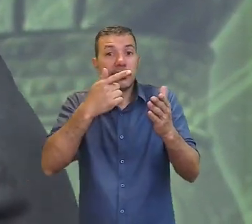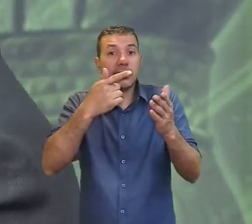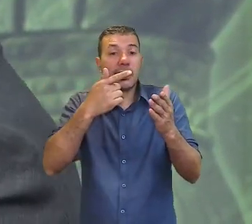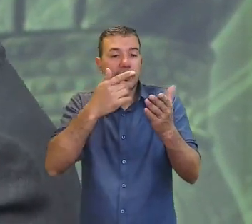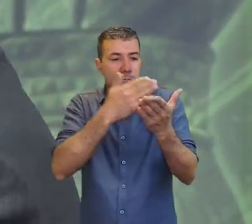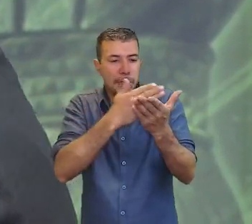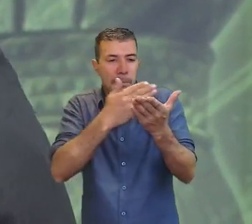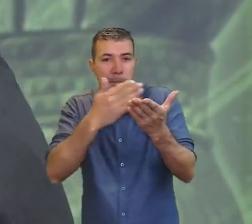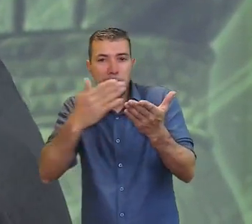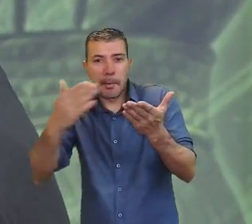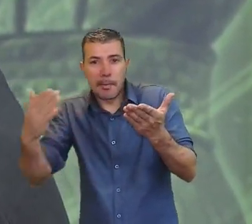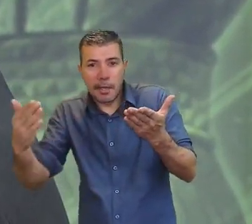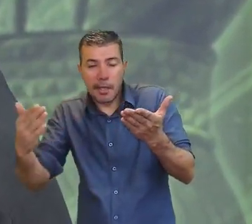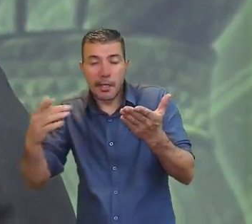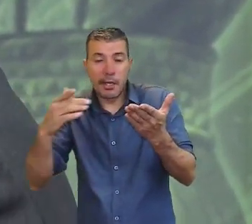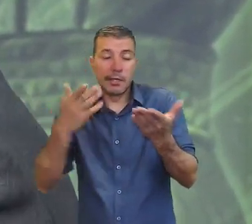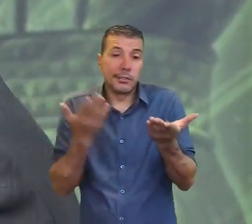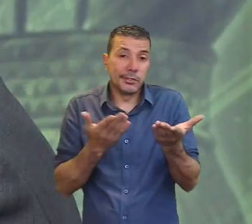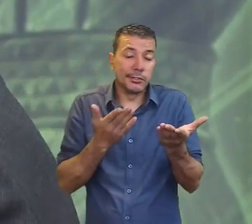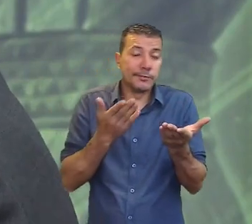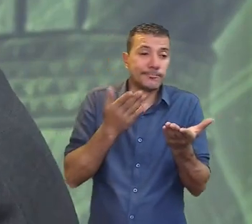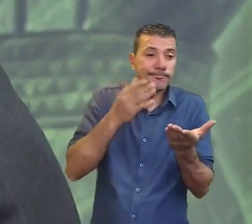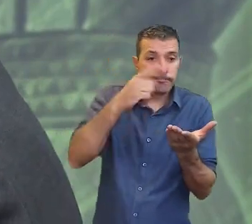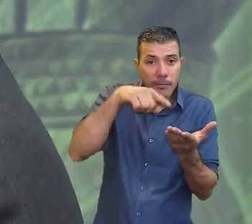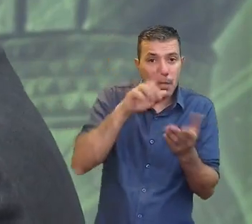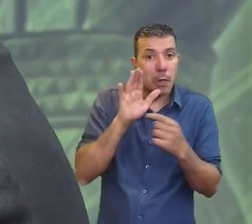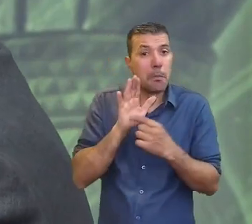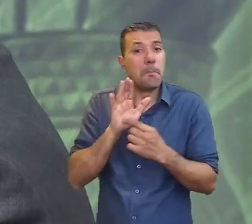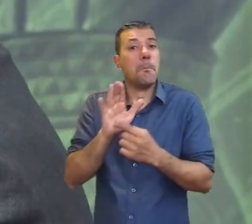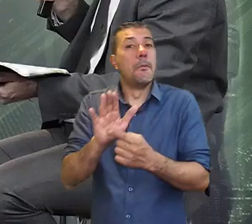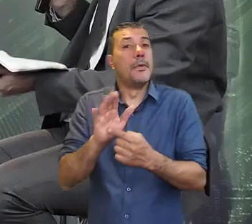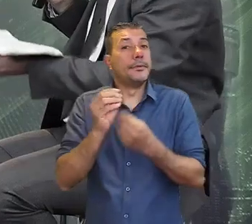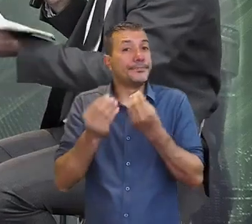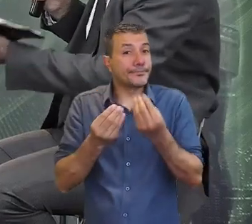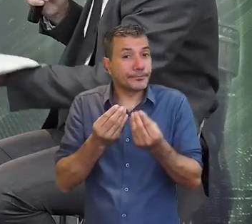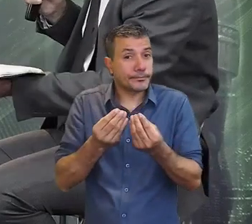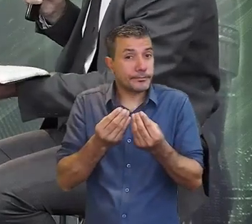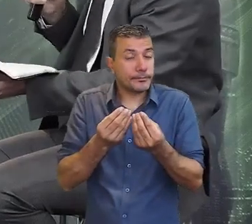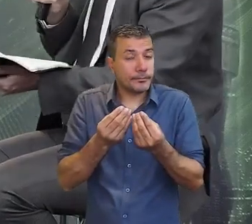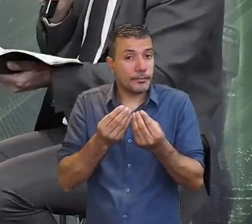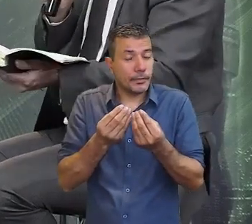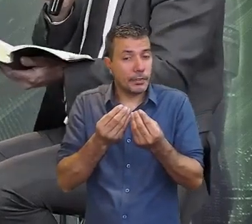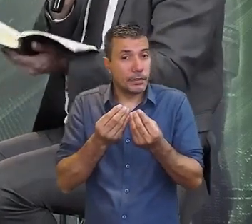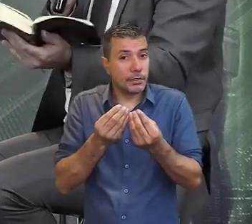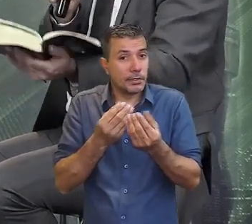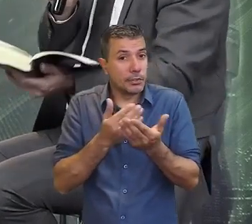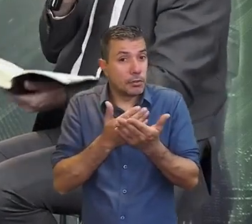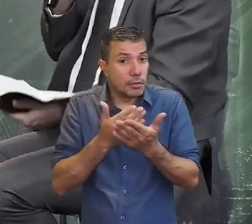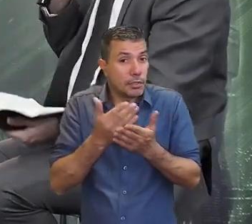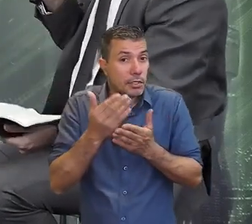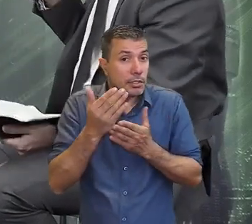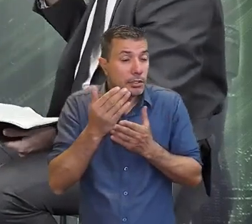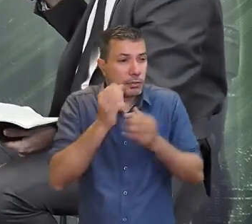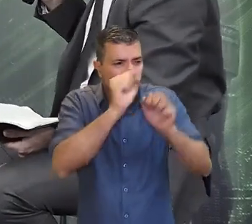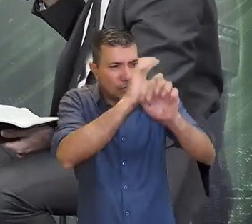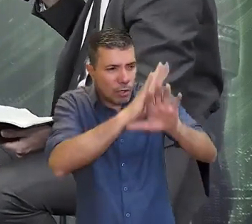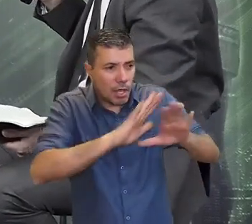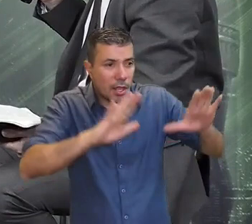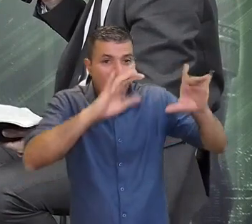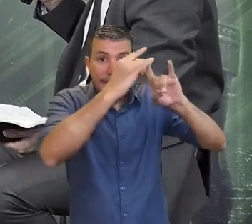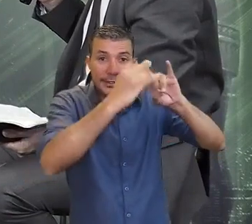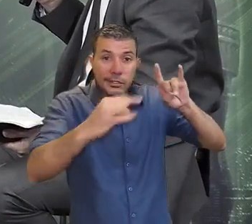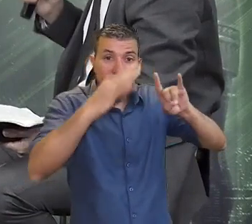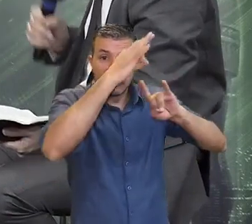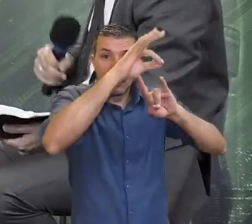E cada uma dessas partes ilustra exatamente, inicia-se com uma cena do